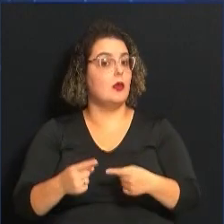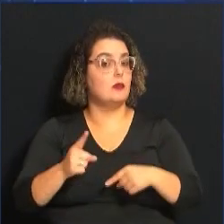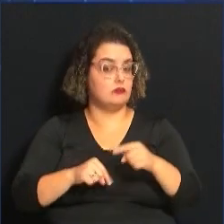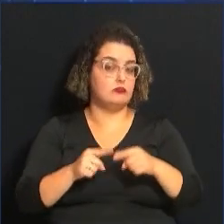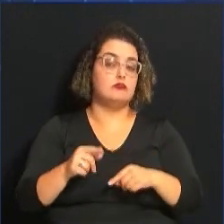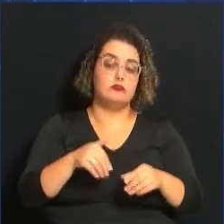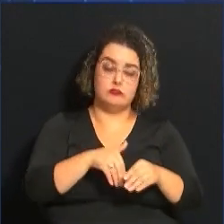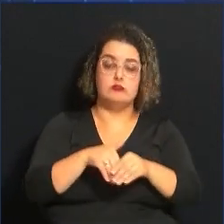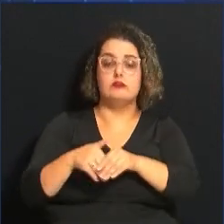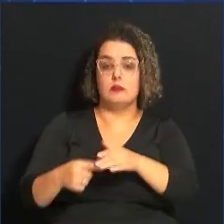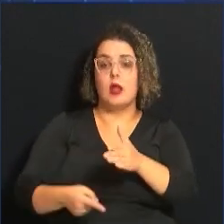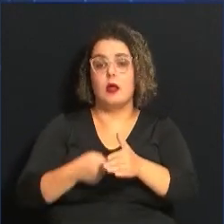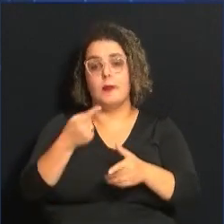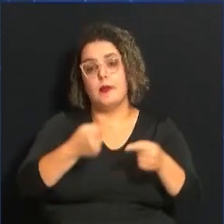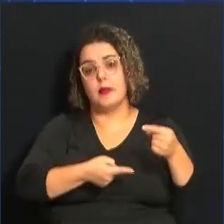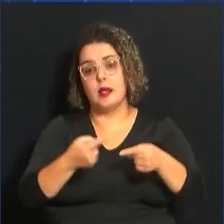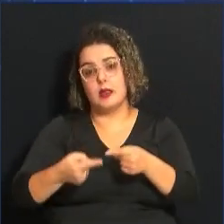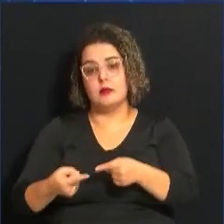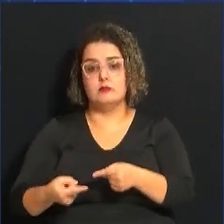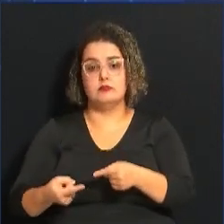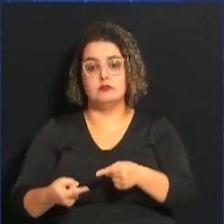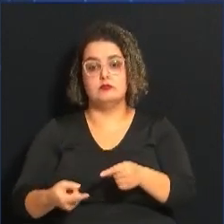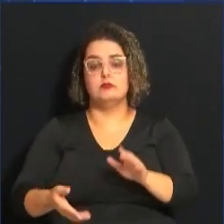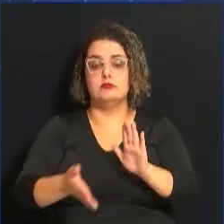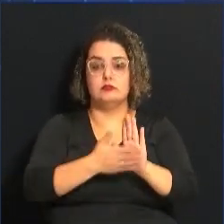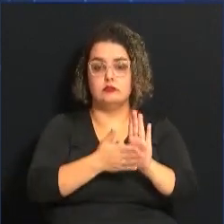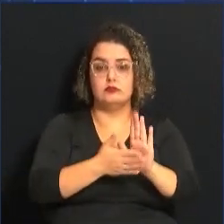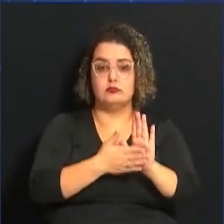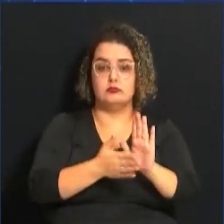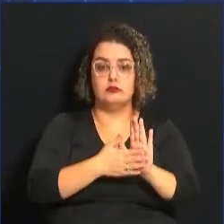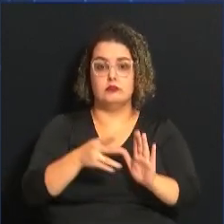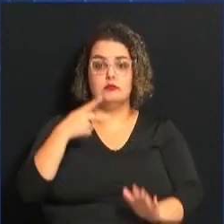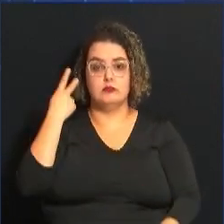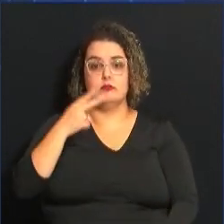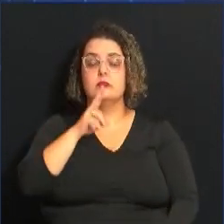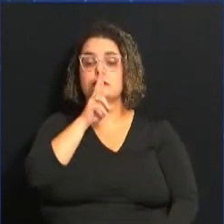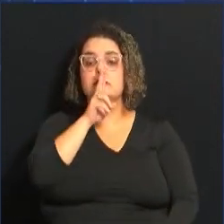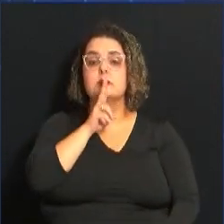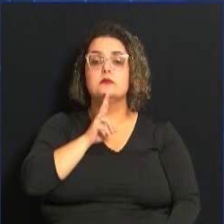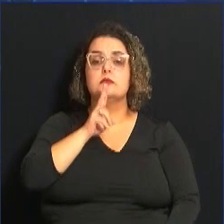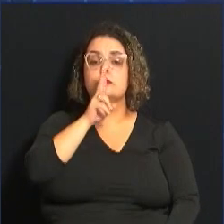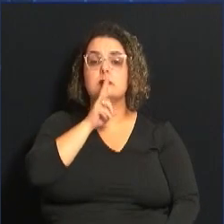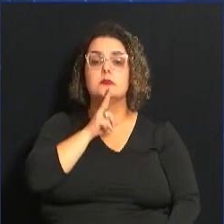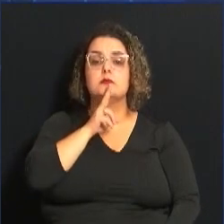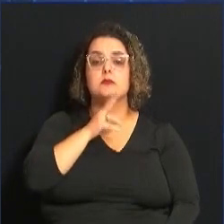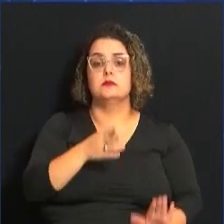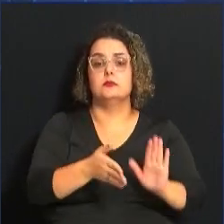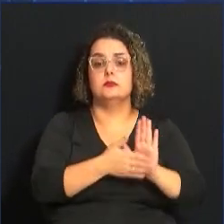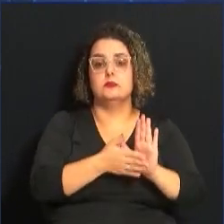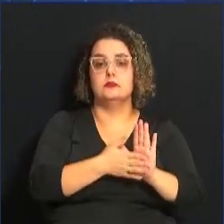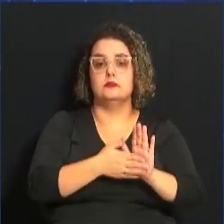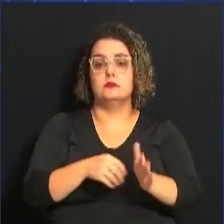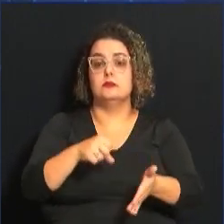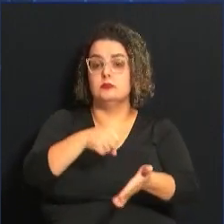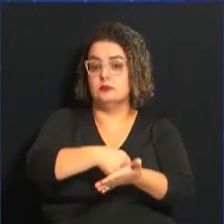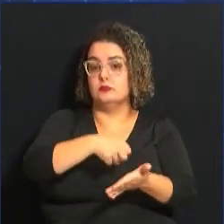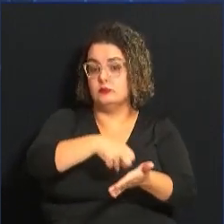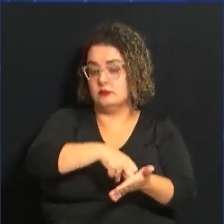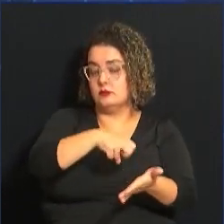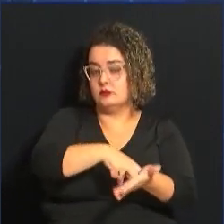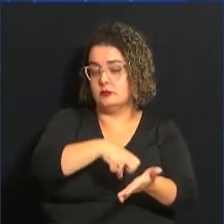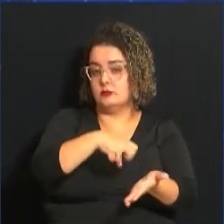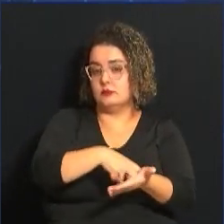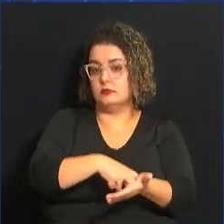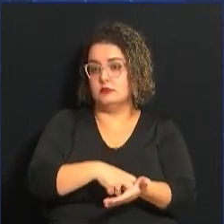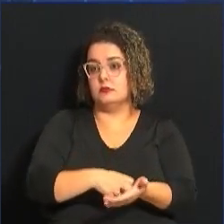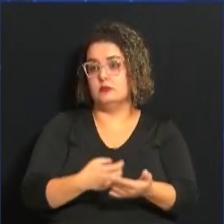em primeira discussão é a propositura do vereador Nelson Osseri, que propõe penalidades para quem